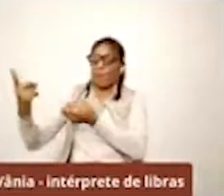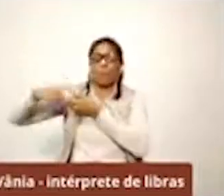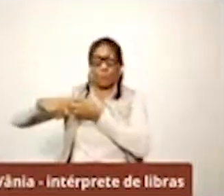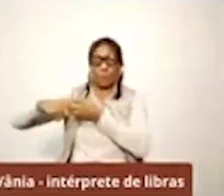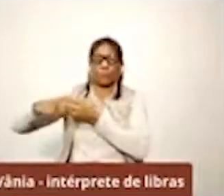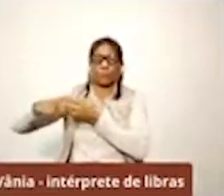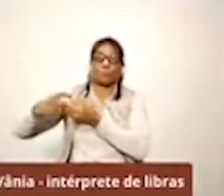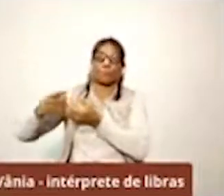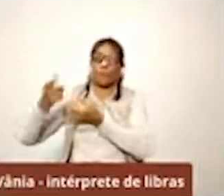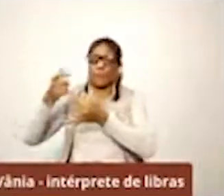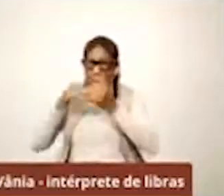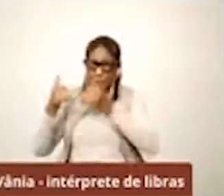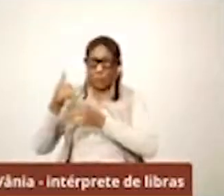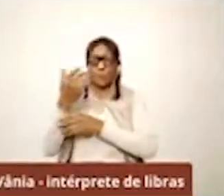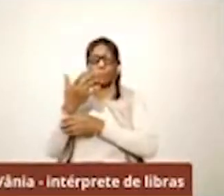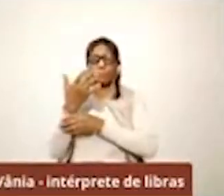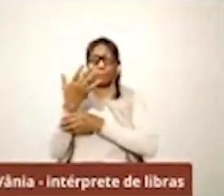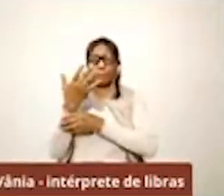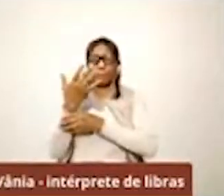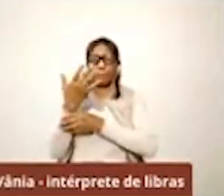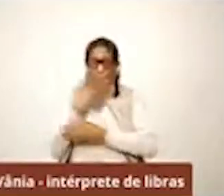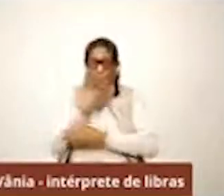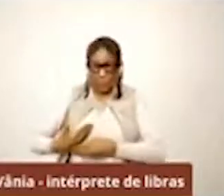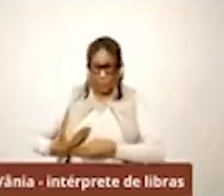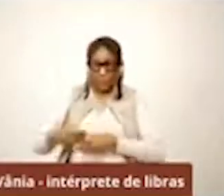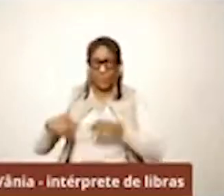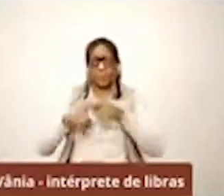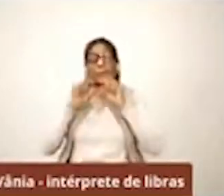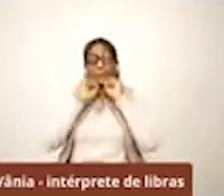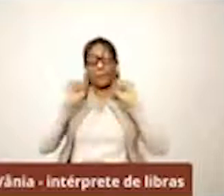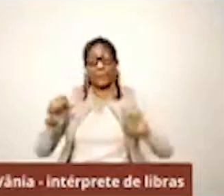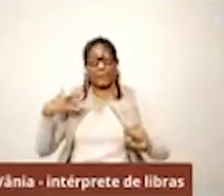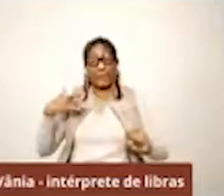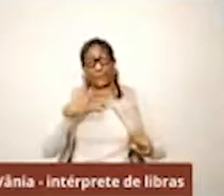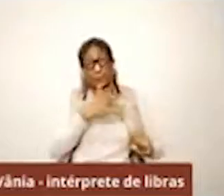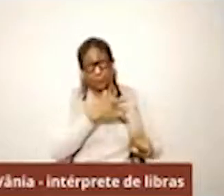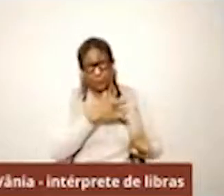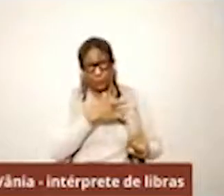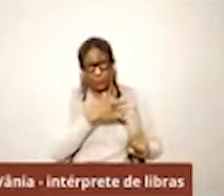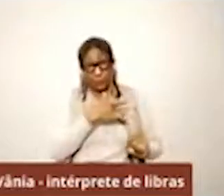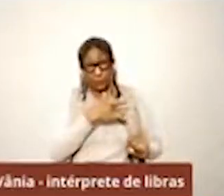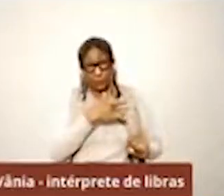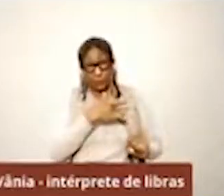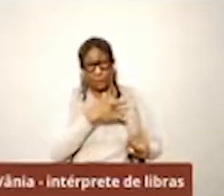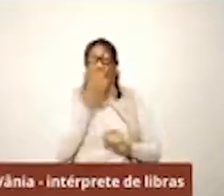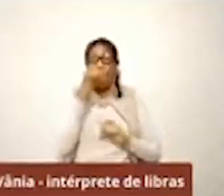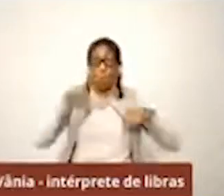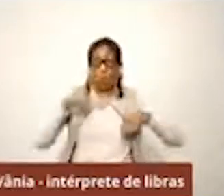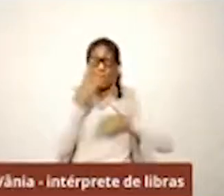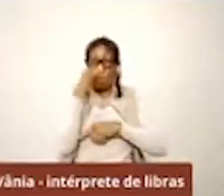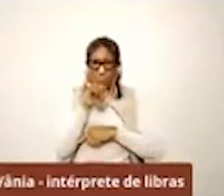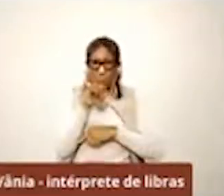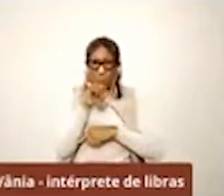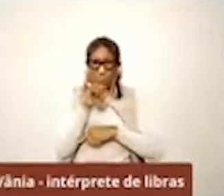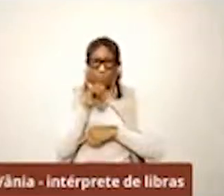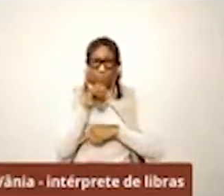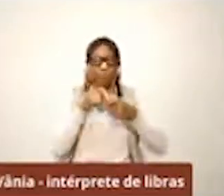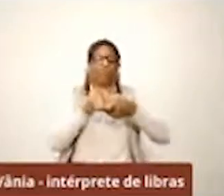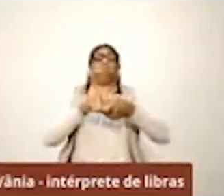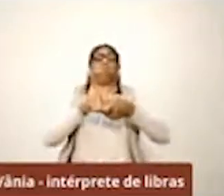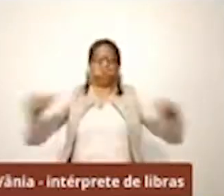de Ciências da Saúde, entre outros. Nós vamos sair de 1.000, né, para mais de 7.000